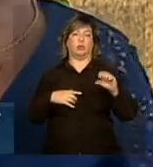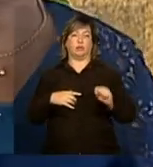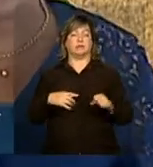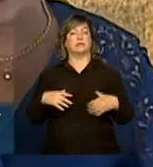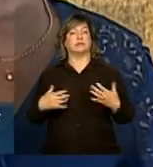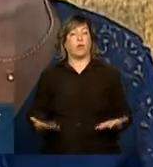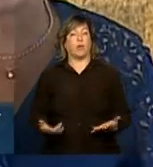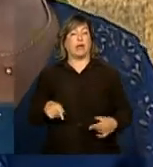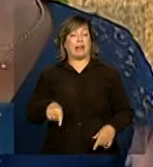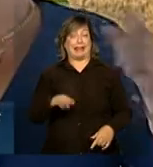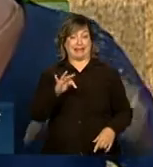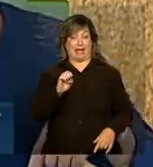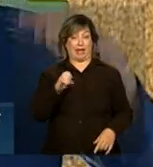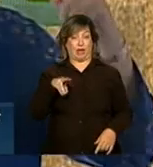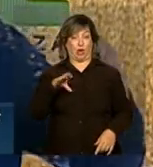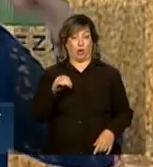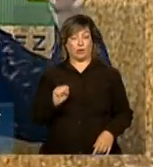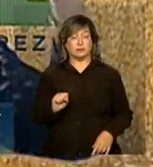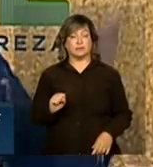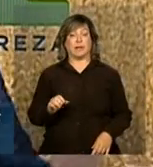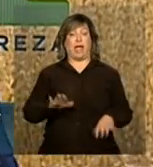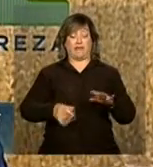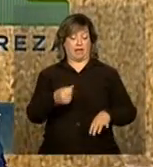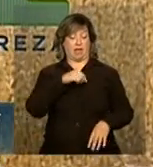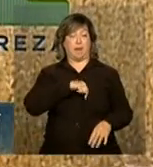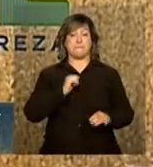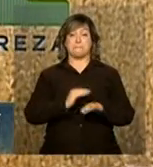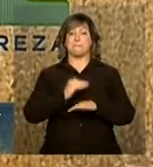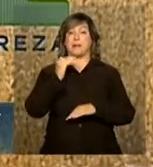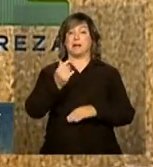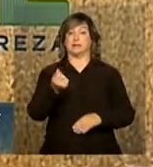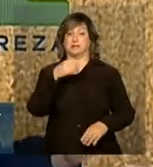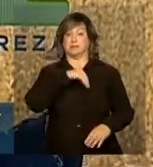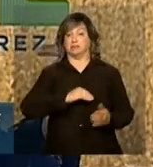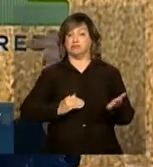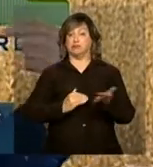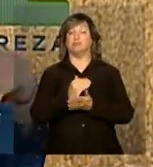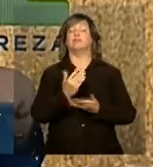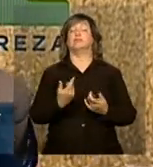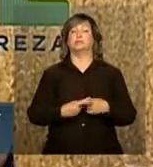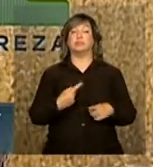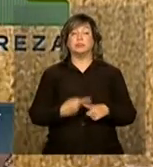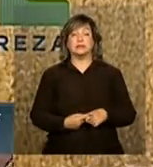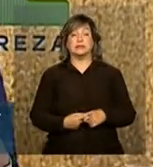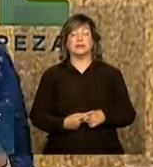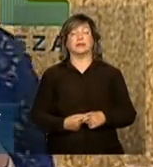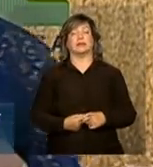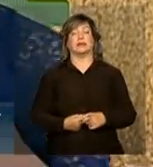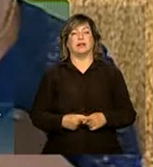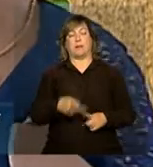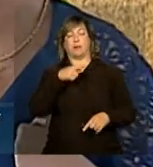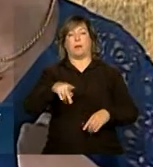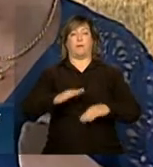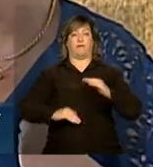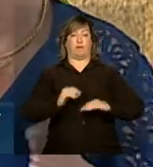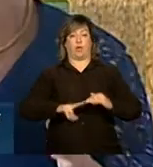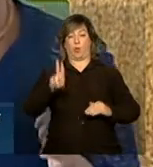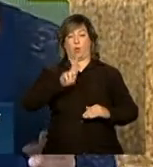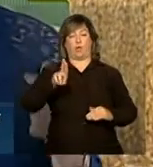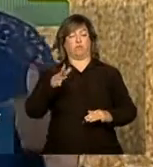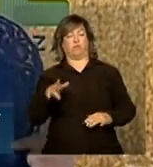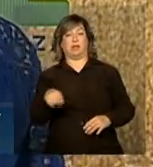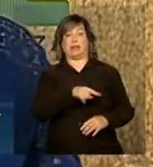10 técnicos. E o técnico, muitas vezes, ganha até mais do que o profissional